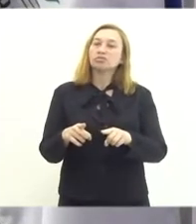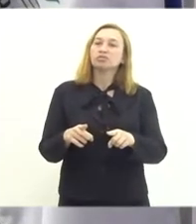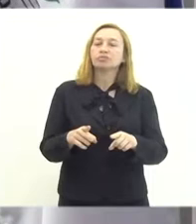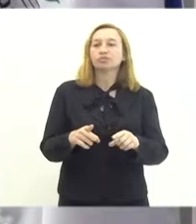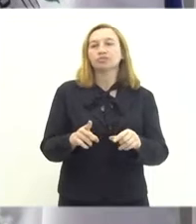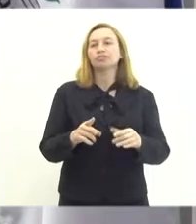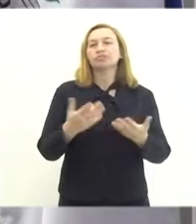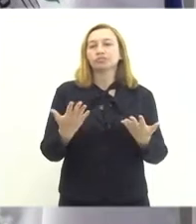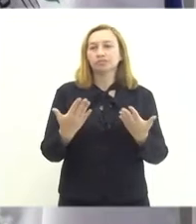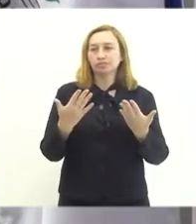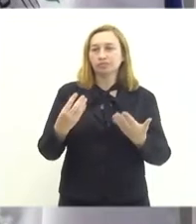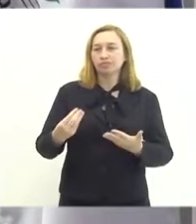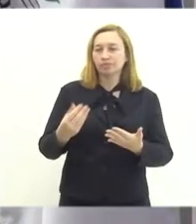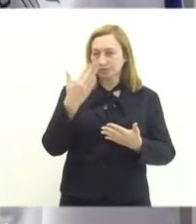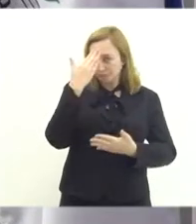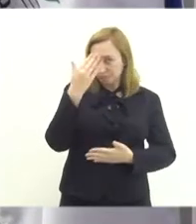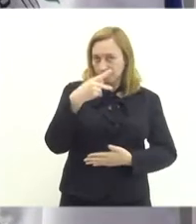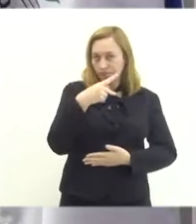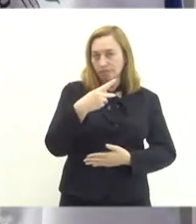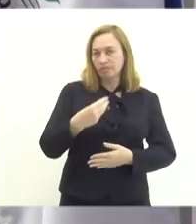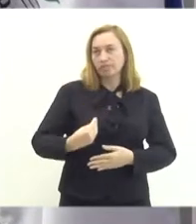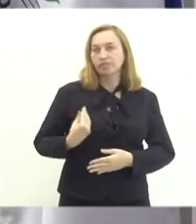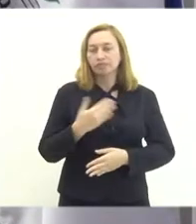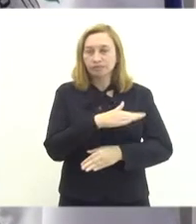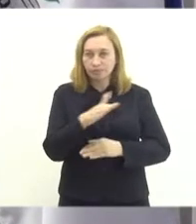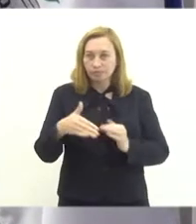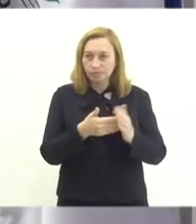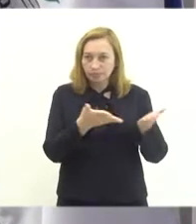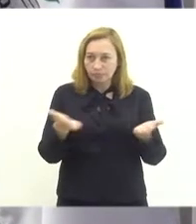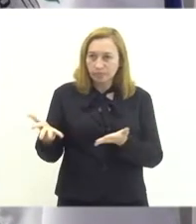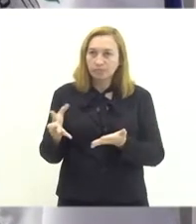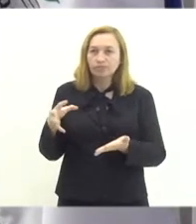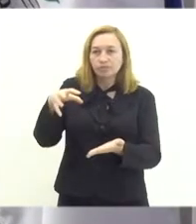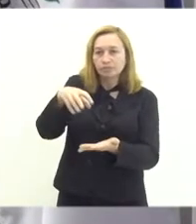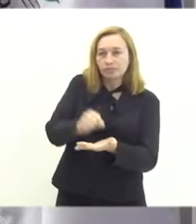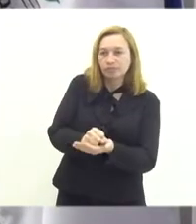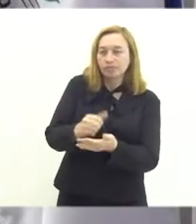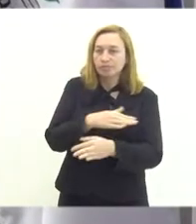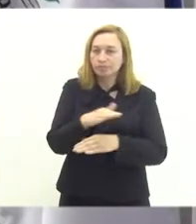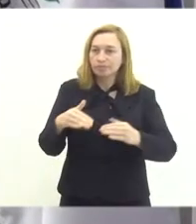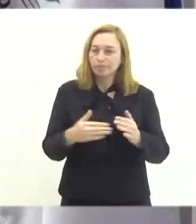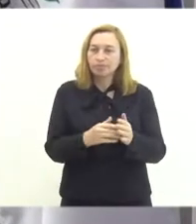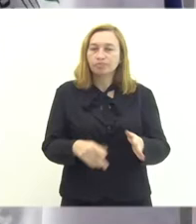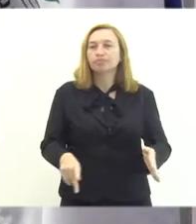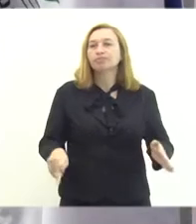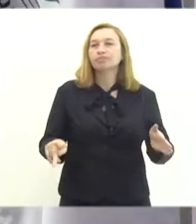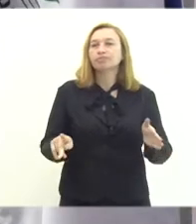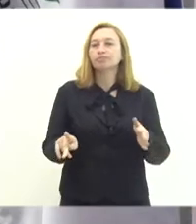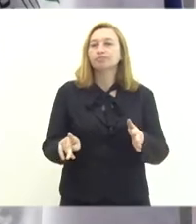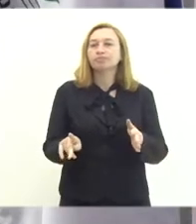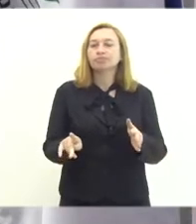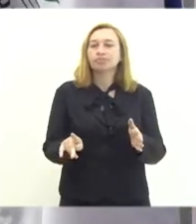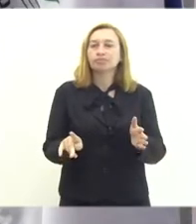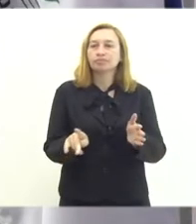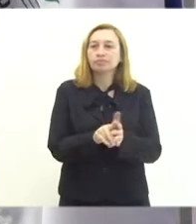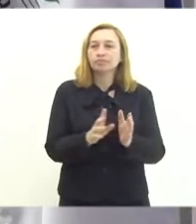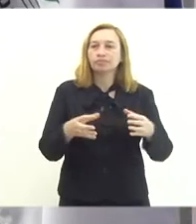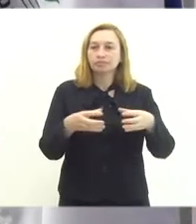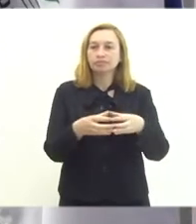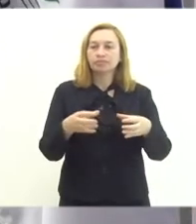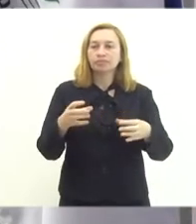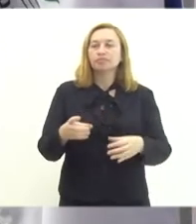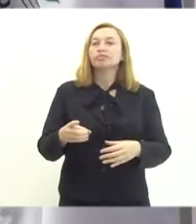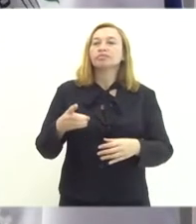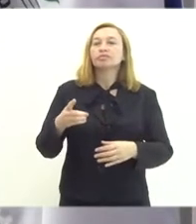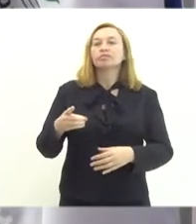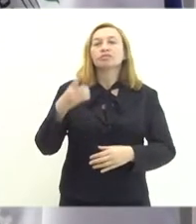a participação de todos e Registro é os membros que fazem parte desta dessa comissão Deputado